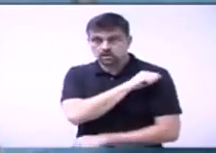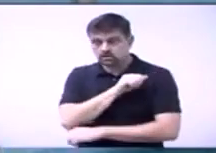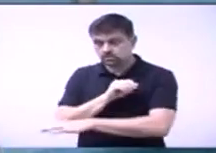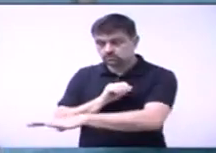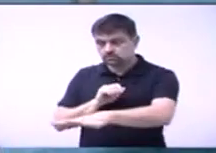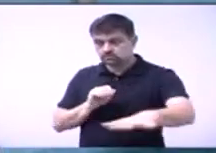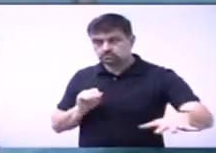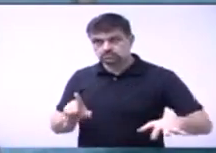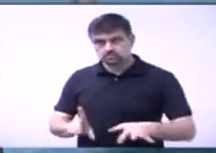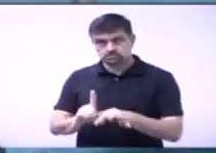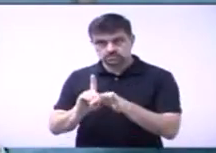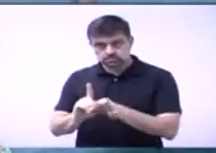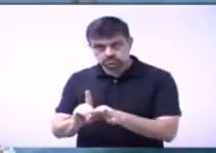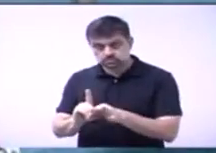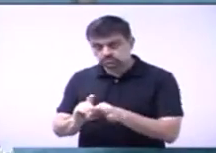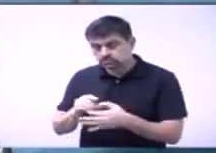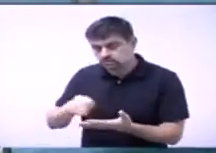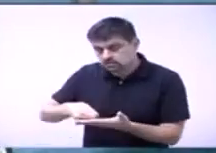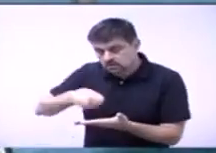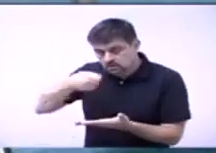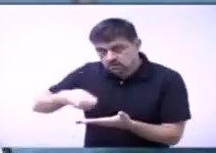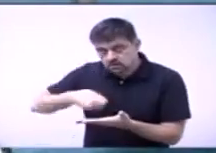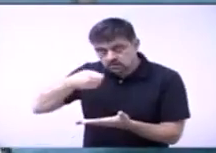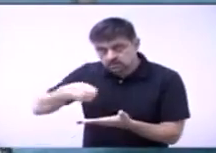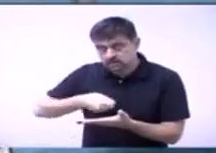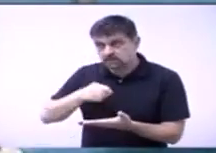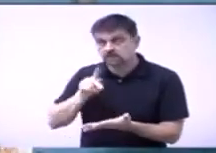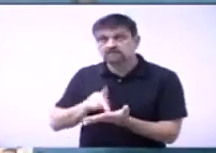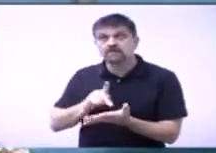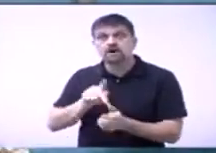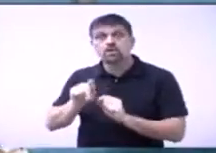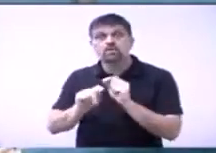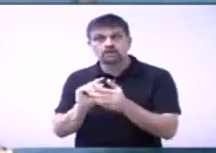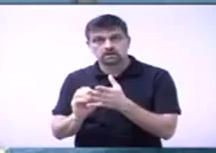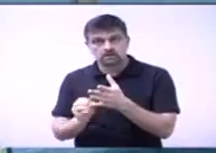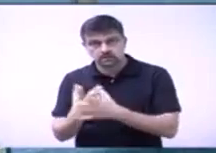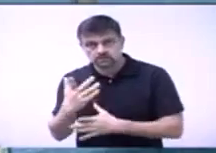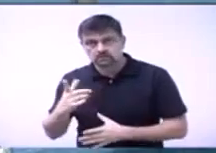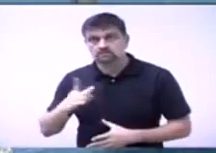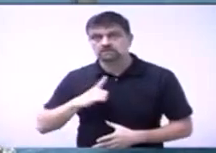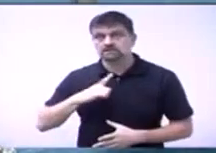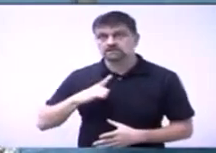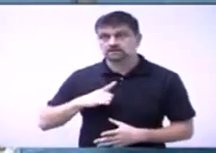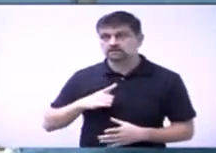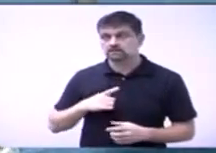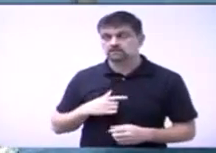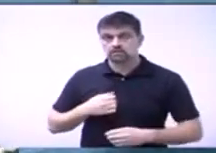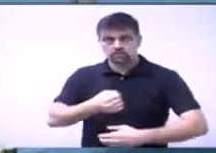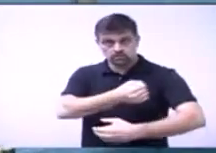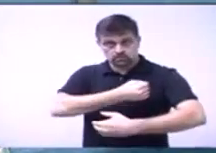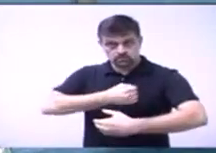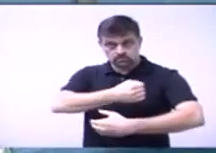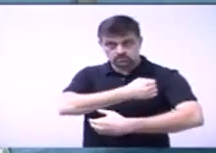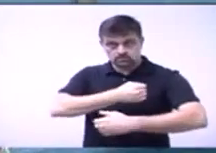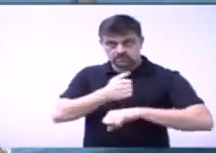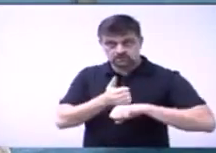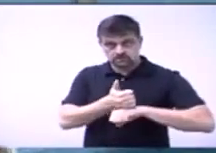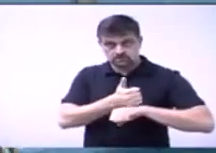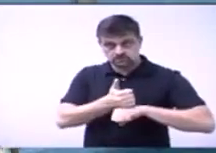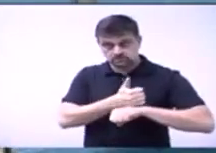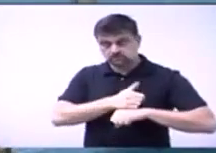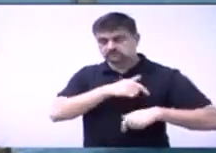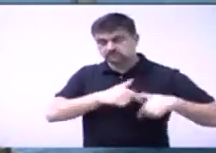os alunos na creche. Na verdade, o que houve foi uma manifestação dos cozinheiros que